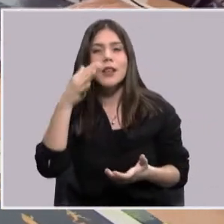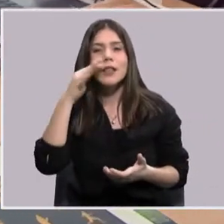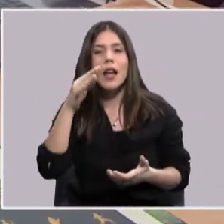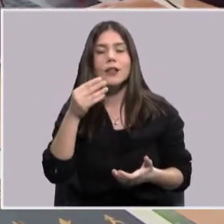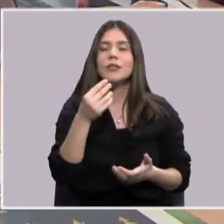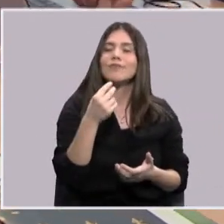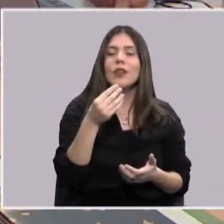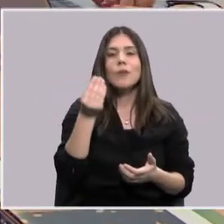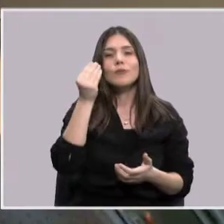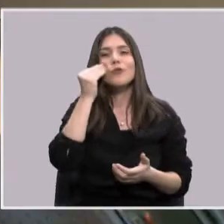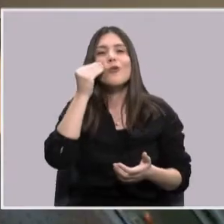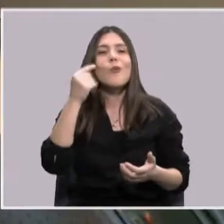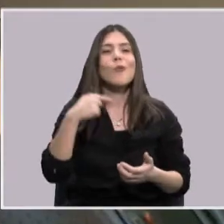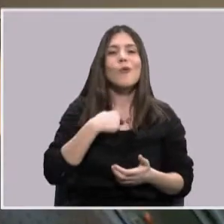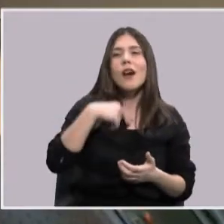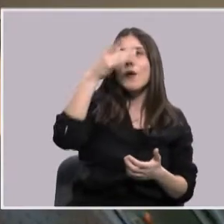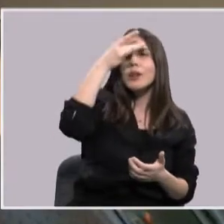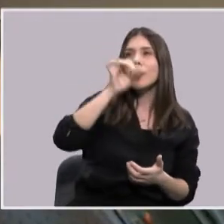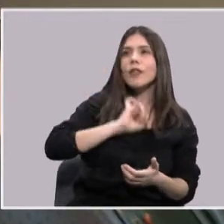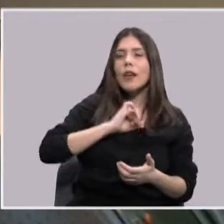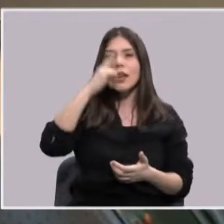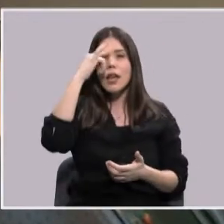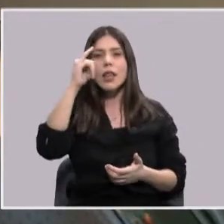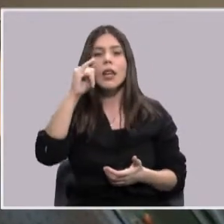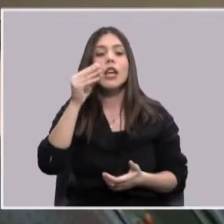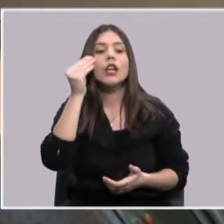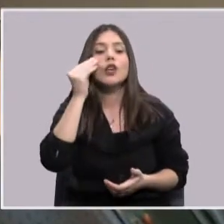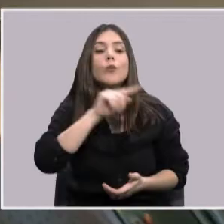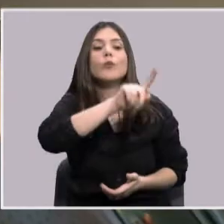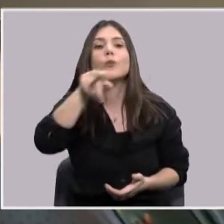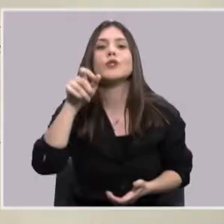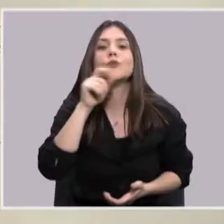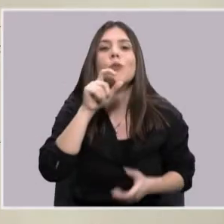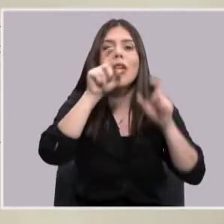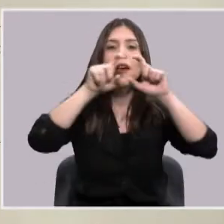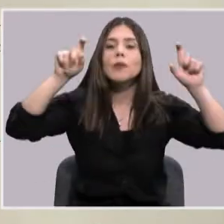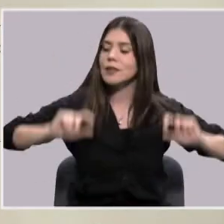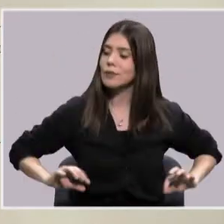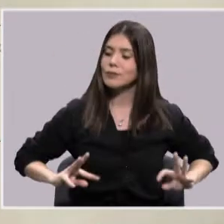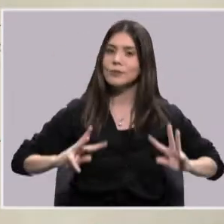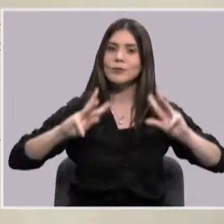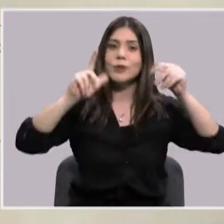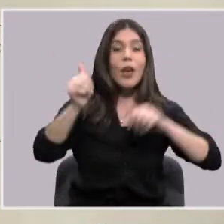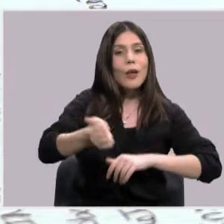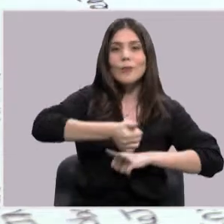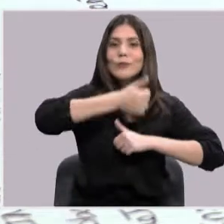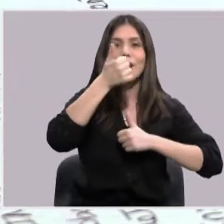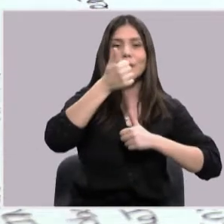sempre tentar mostrar a nossa visão, a nossa ideia e de como conseguir melhorar então aquela